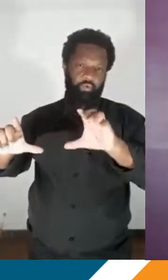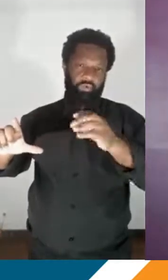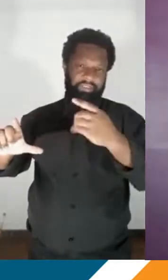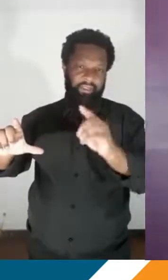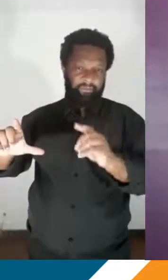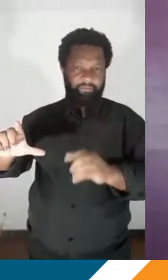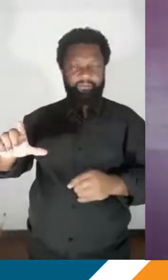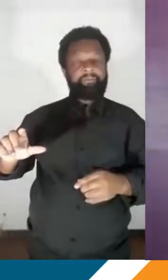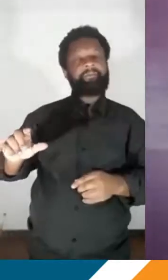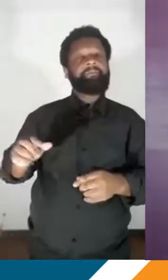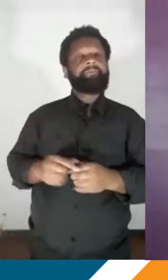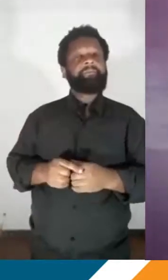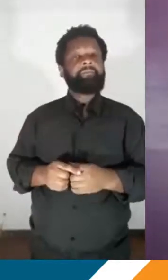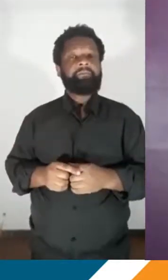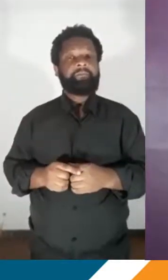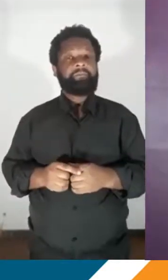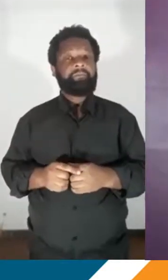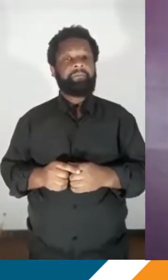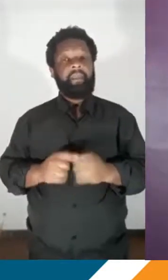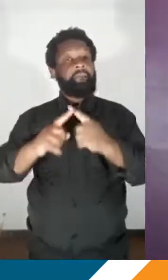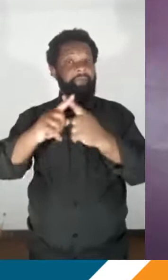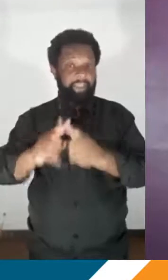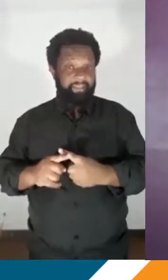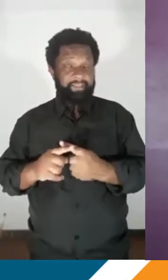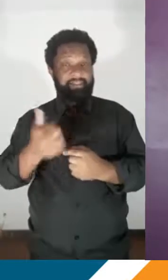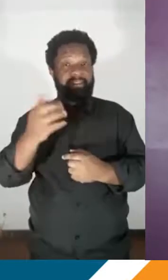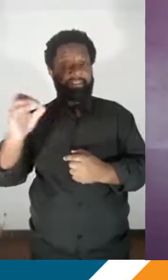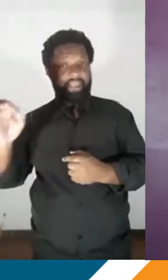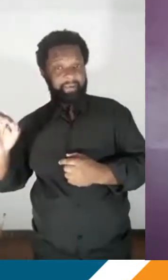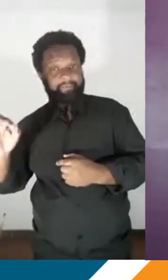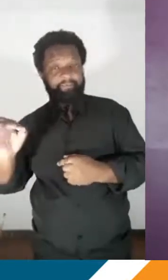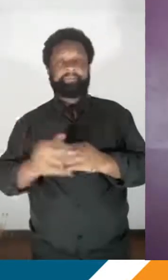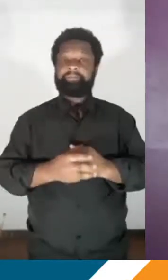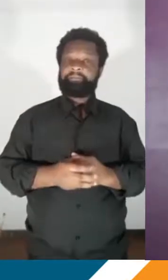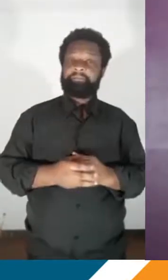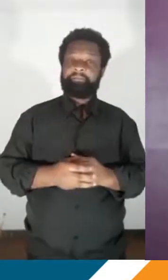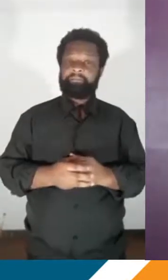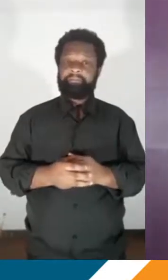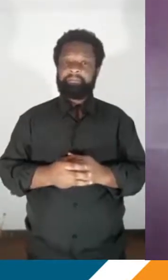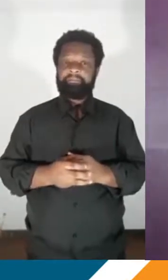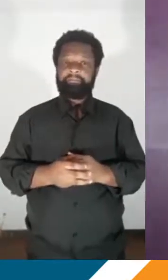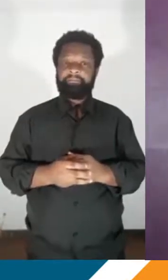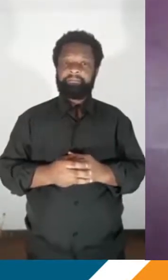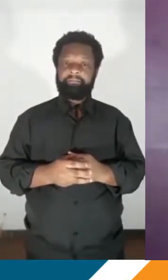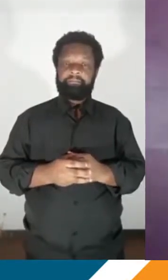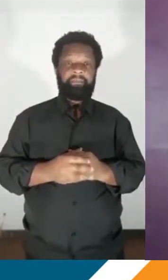solução, 100 ml de solução vezes 100.